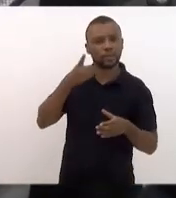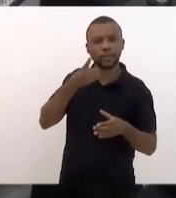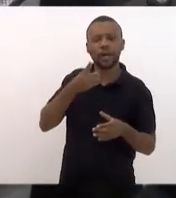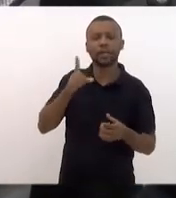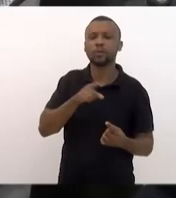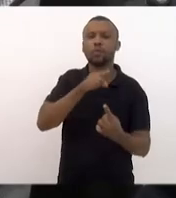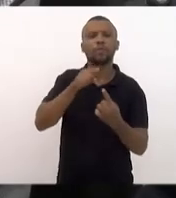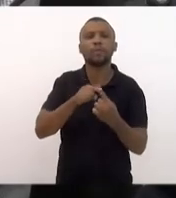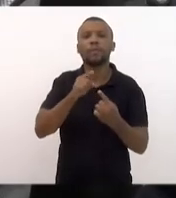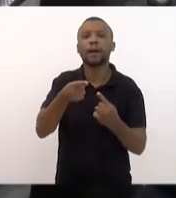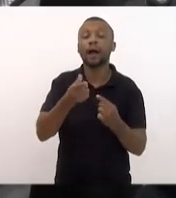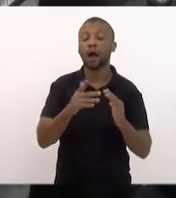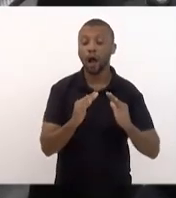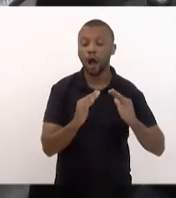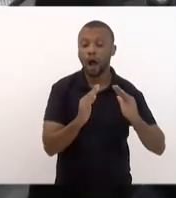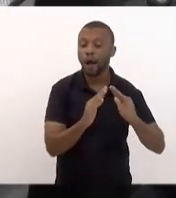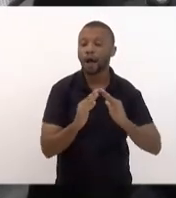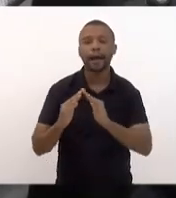Habitat, né,